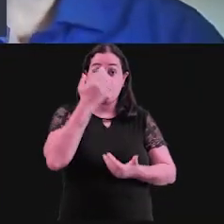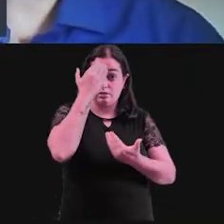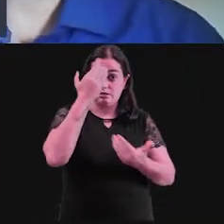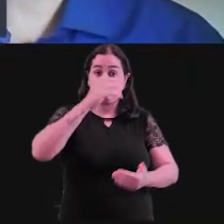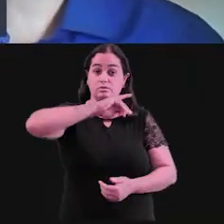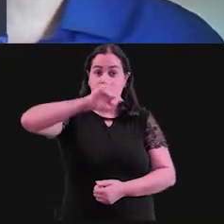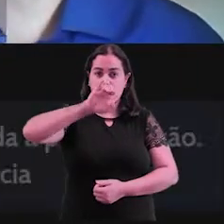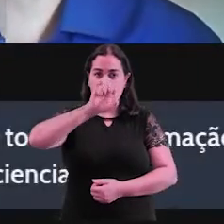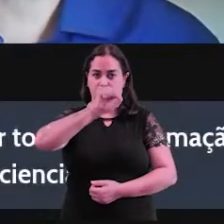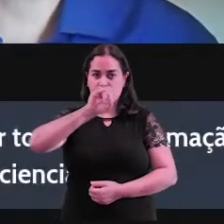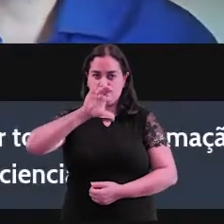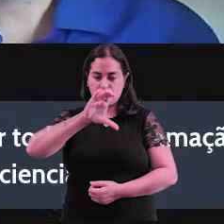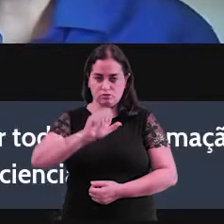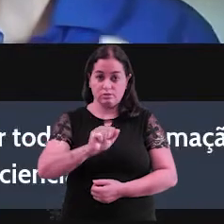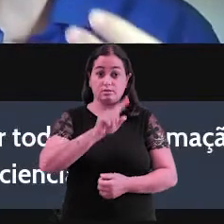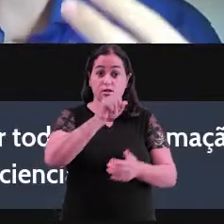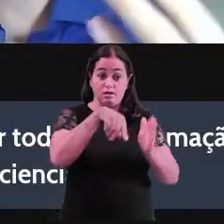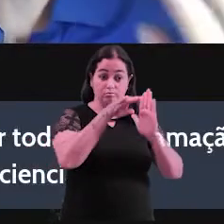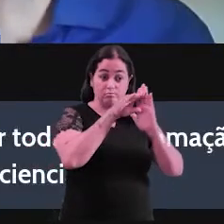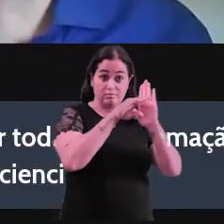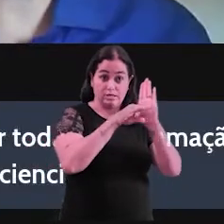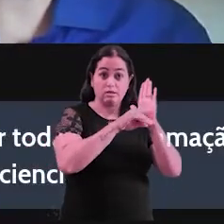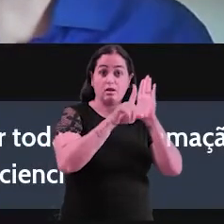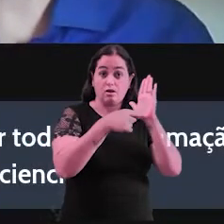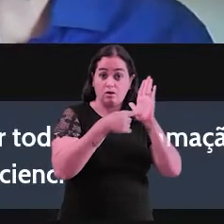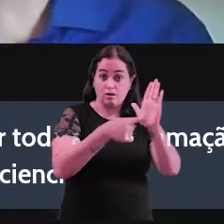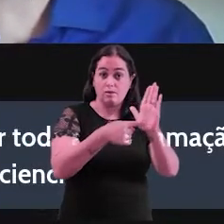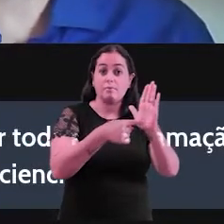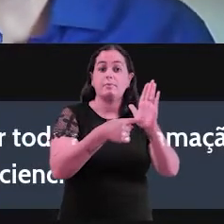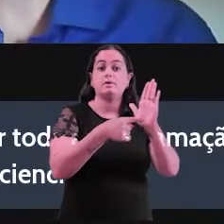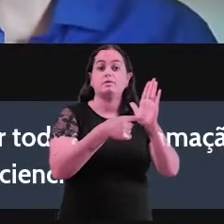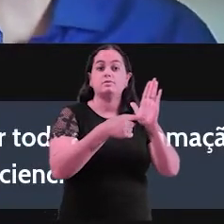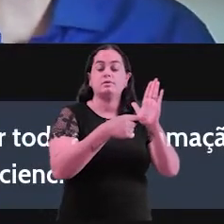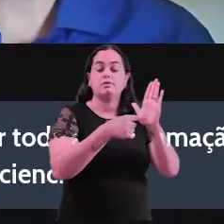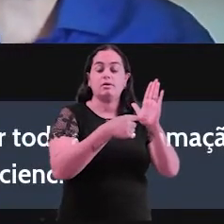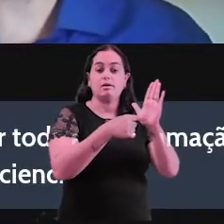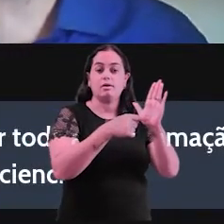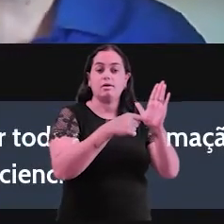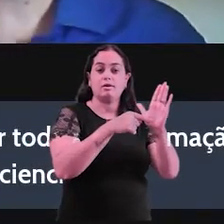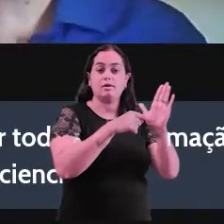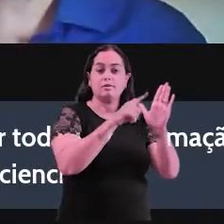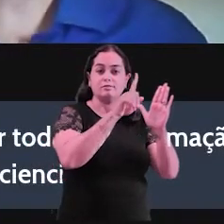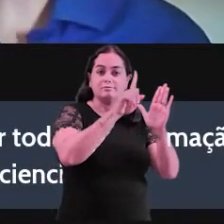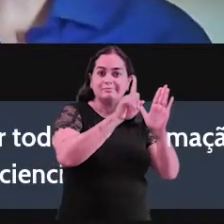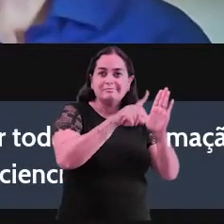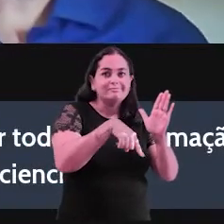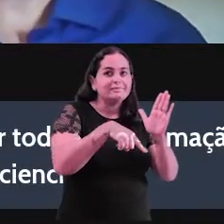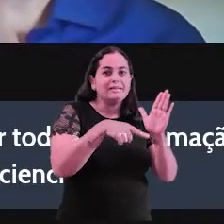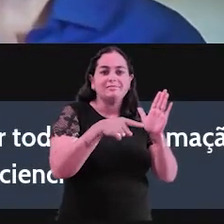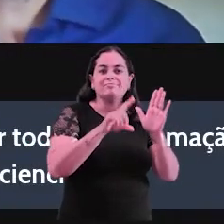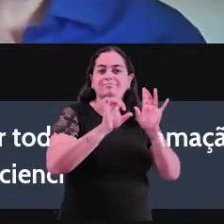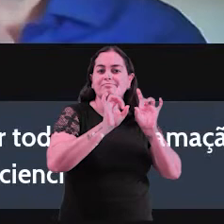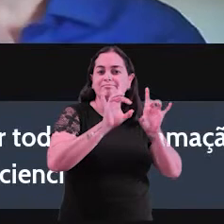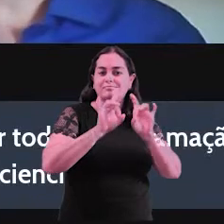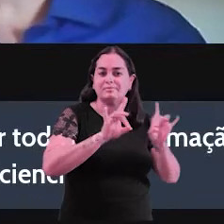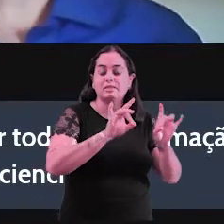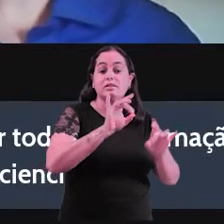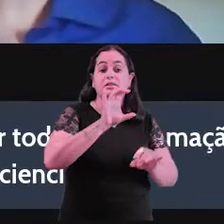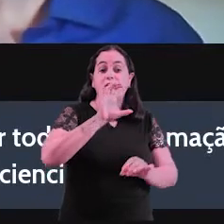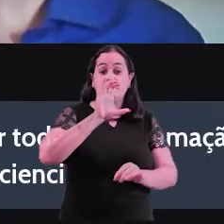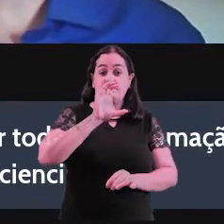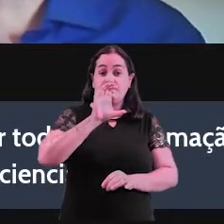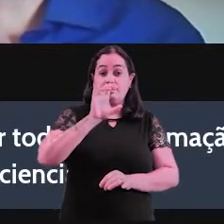Nós é que agradecemos, Jéssica, pelos dados apresentados, inclusive pela atuação, diria, singular